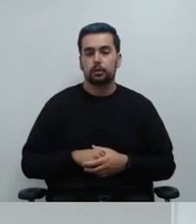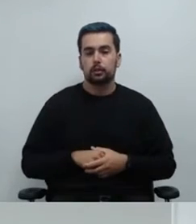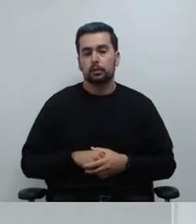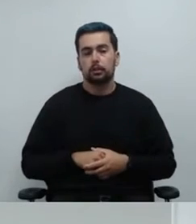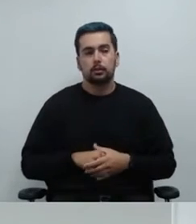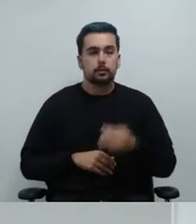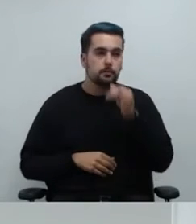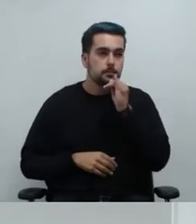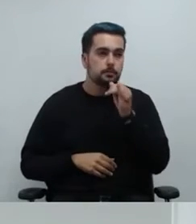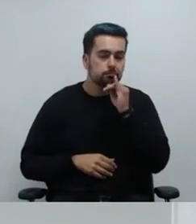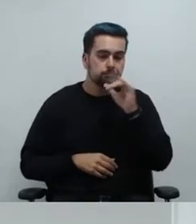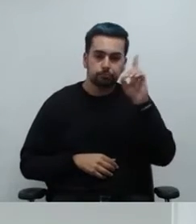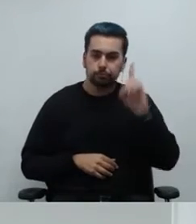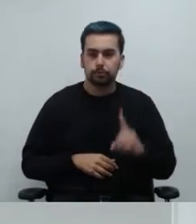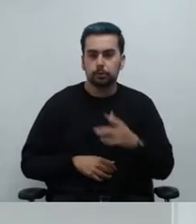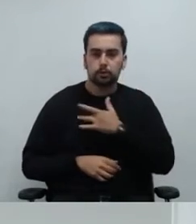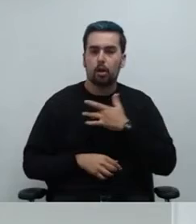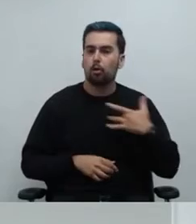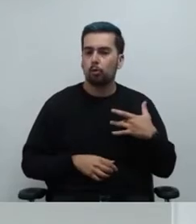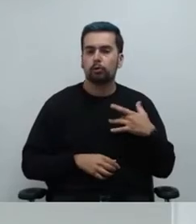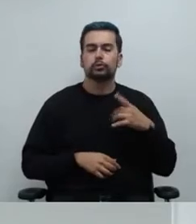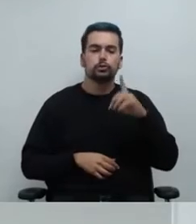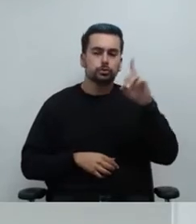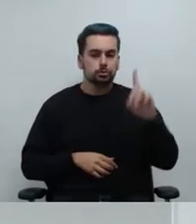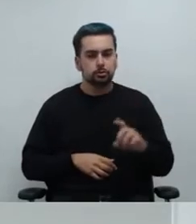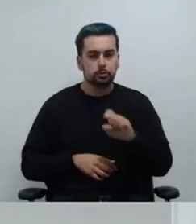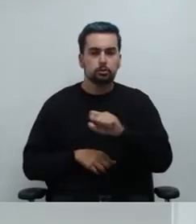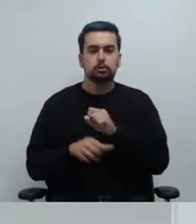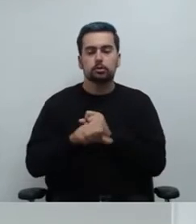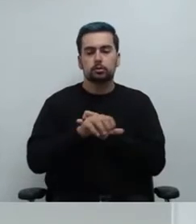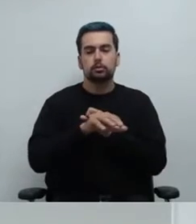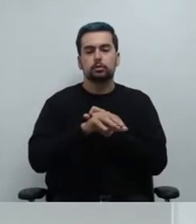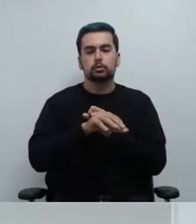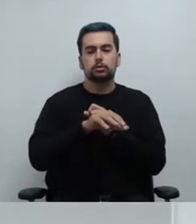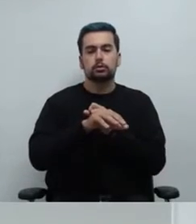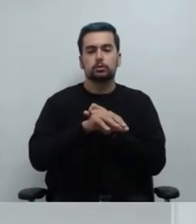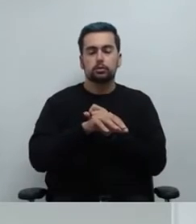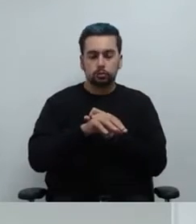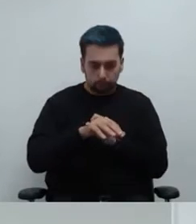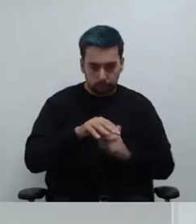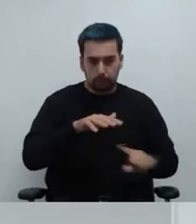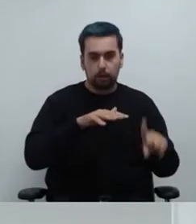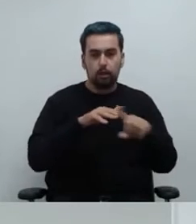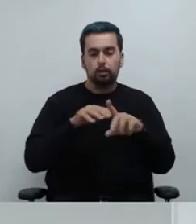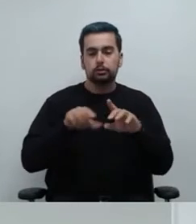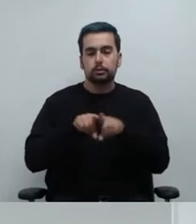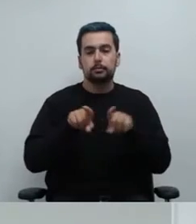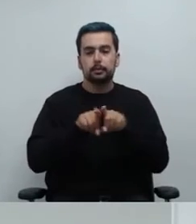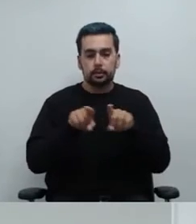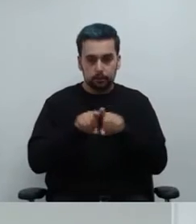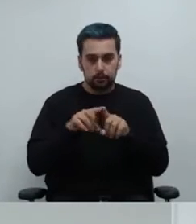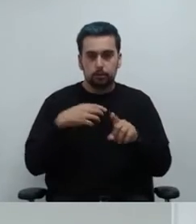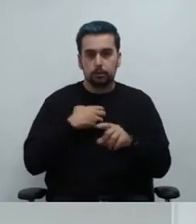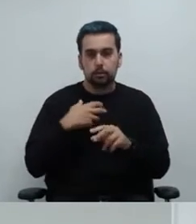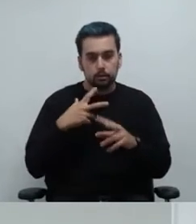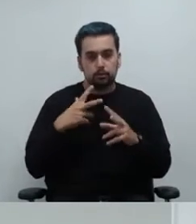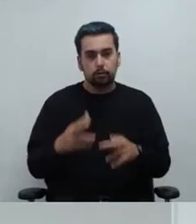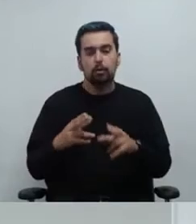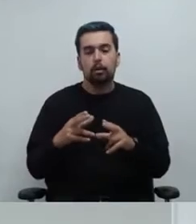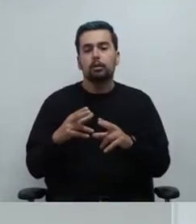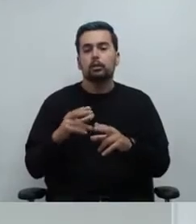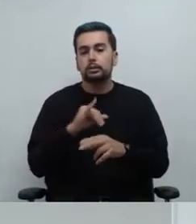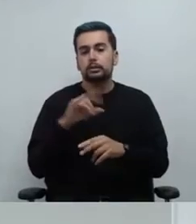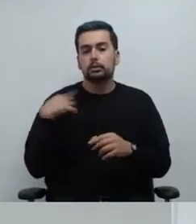relativas, por exemplo, a direito à saúde, a direitos sociais, as demandas da população negra e da população LGBT do mesmo órgão, se a gente